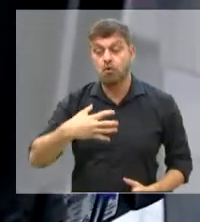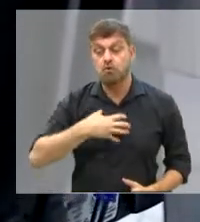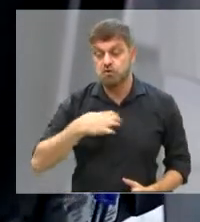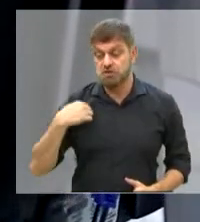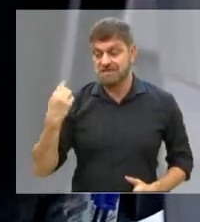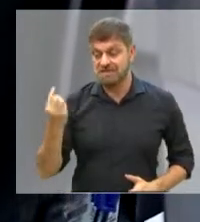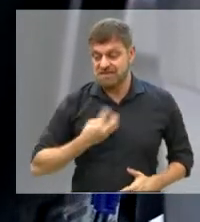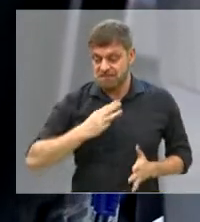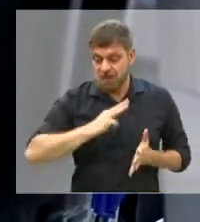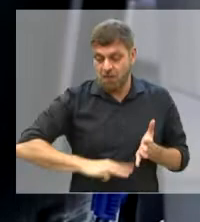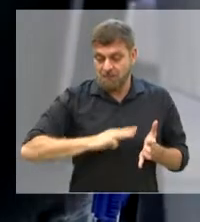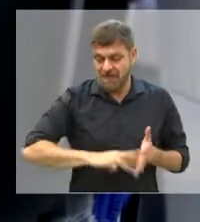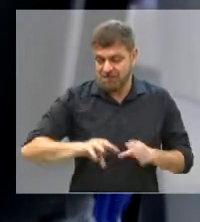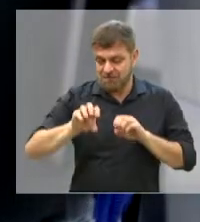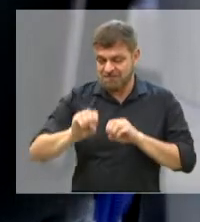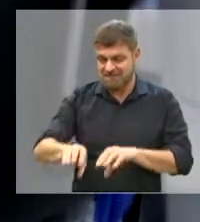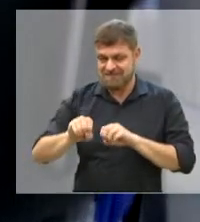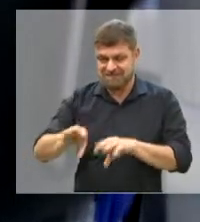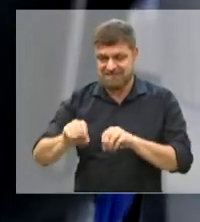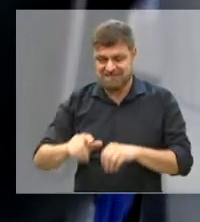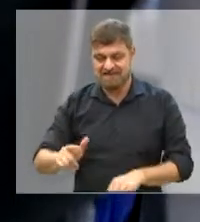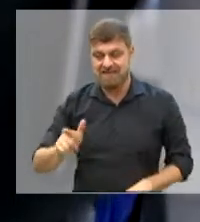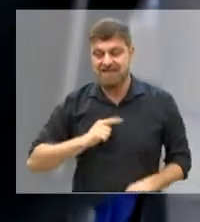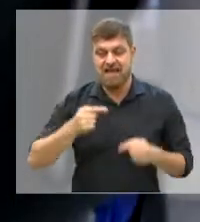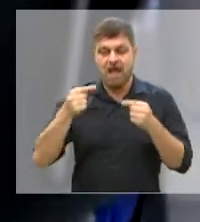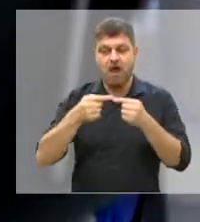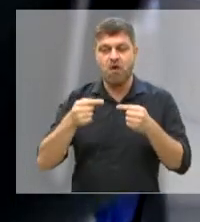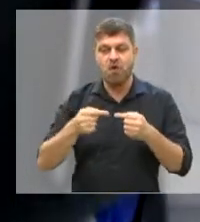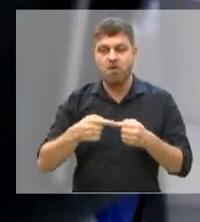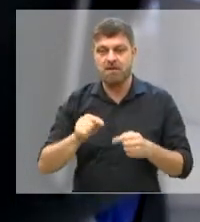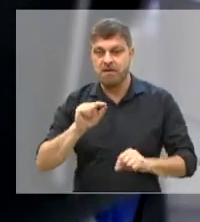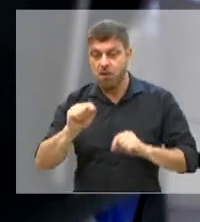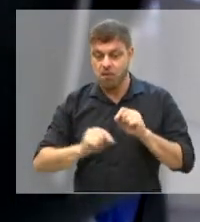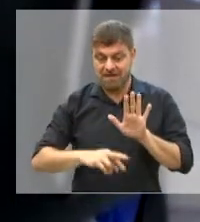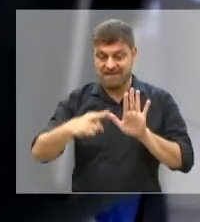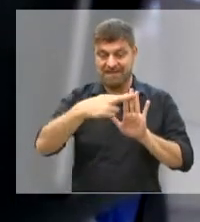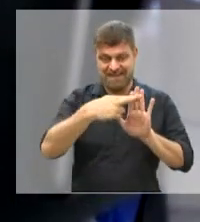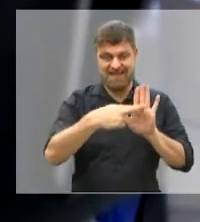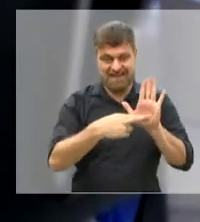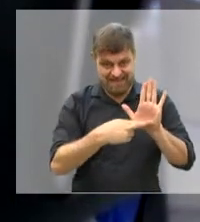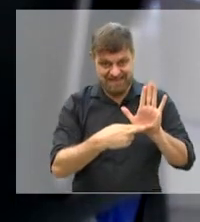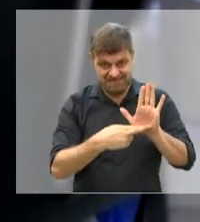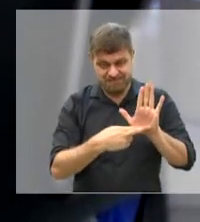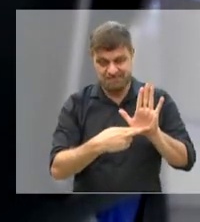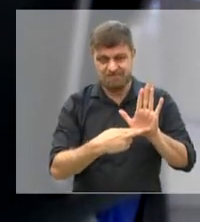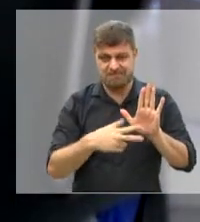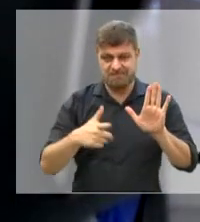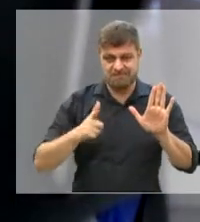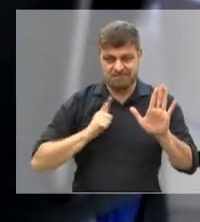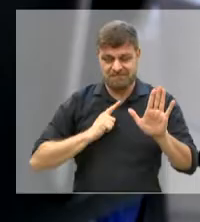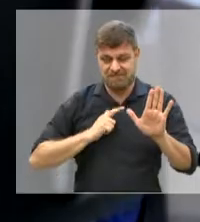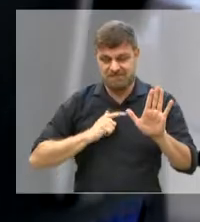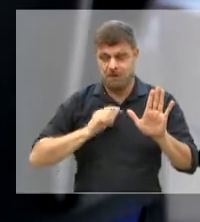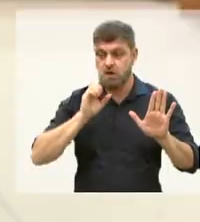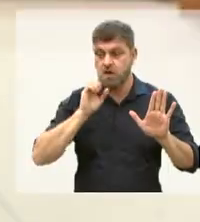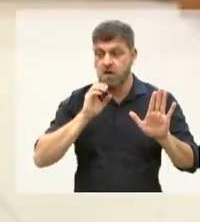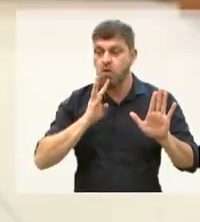ensinada a parte técnica, ela tem uma formalidade, porque ela é uma associação de